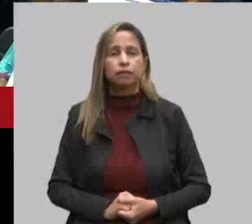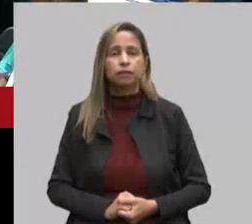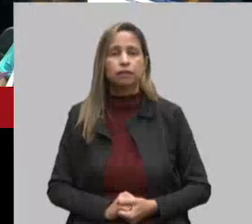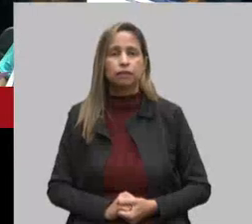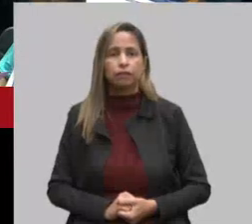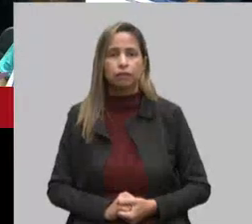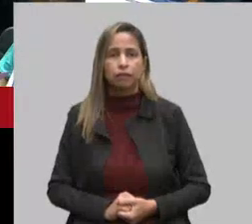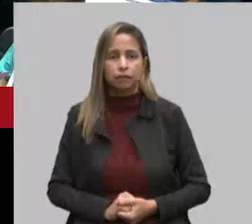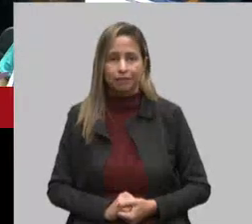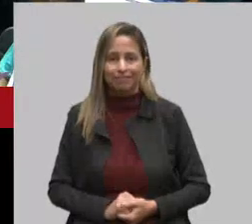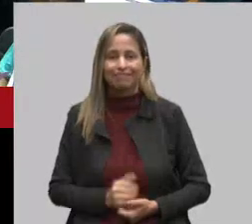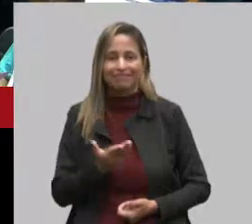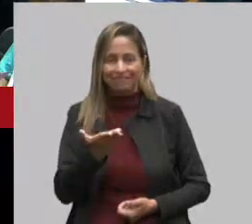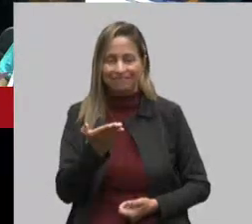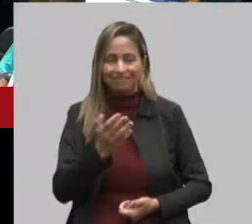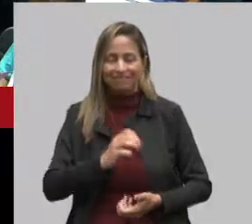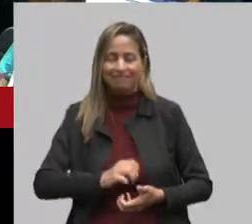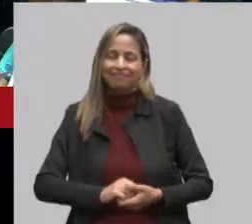palavra